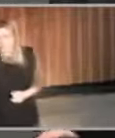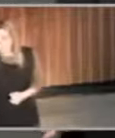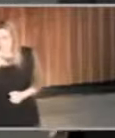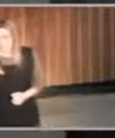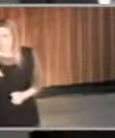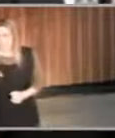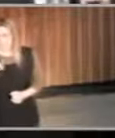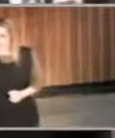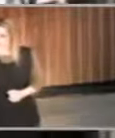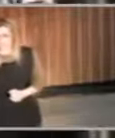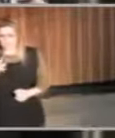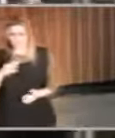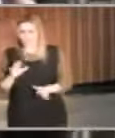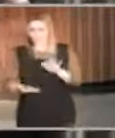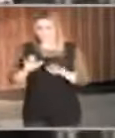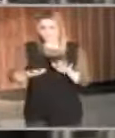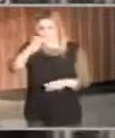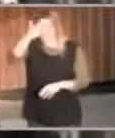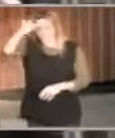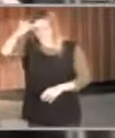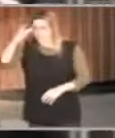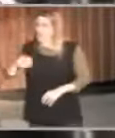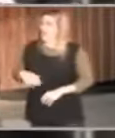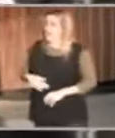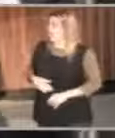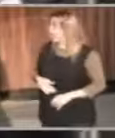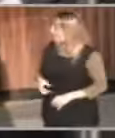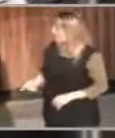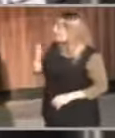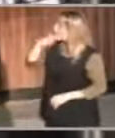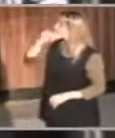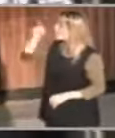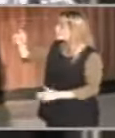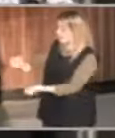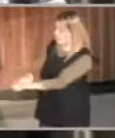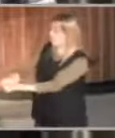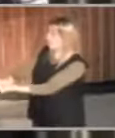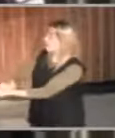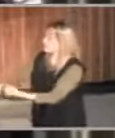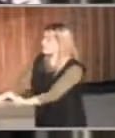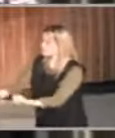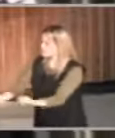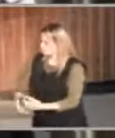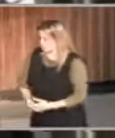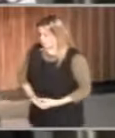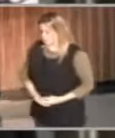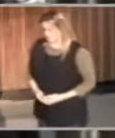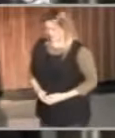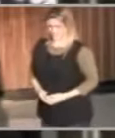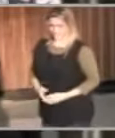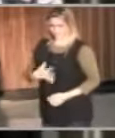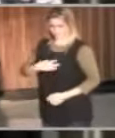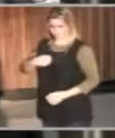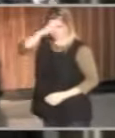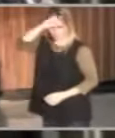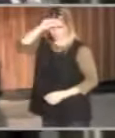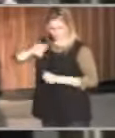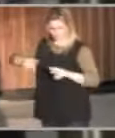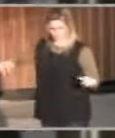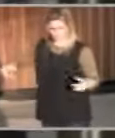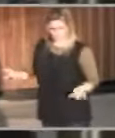do senhor na nossa vida a gente vai lá cumpre a tabela assiste um culto e vai embora está entendendo e eu não coloco o meu